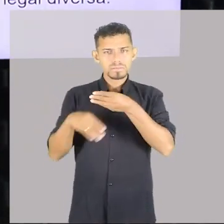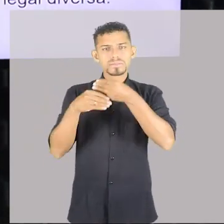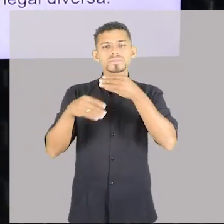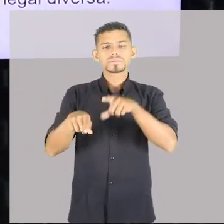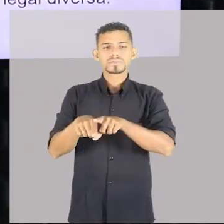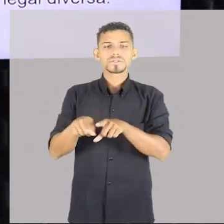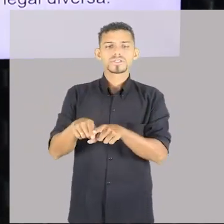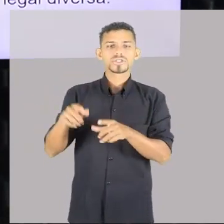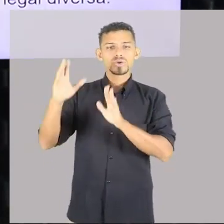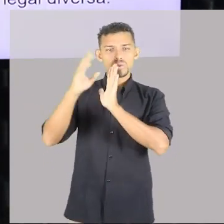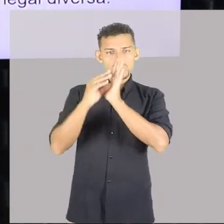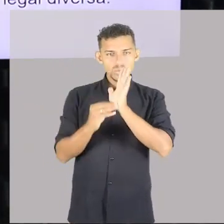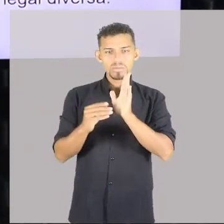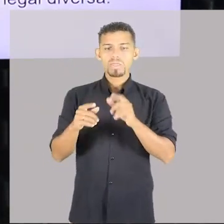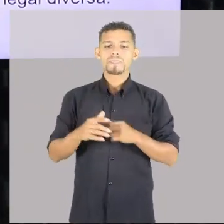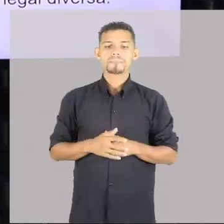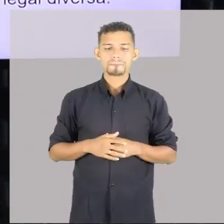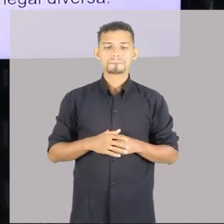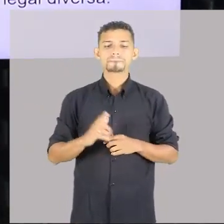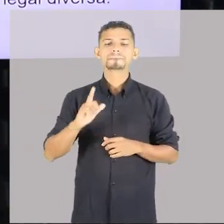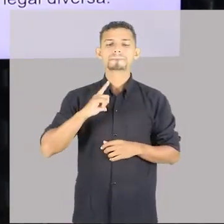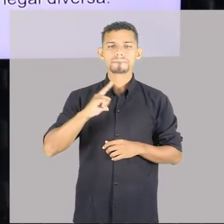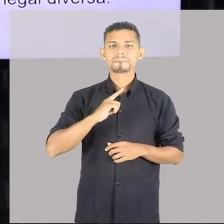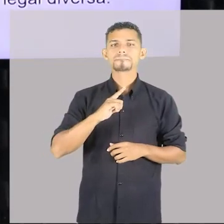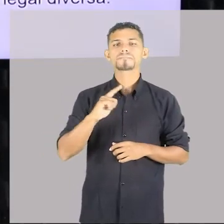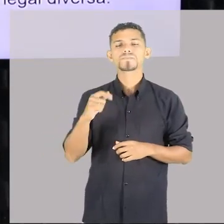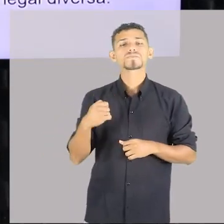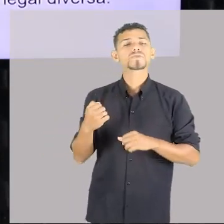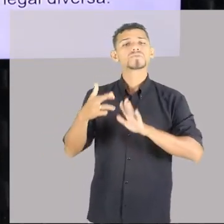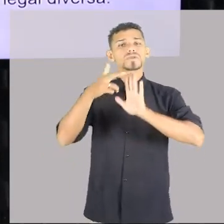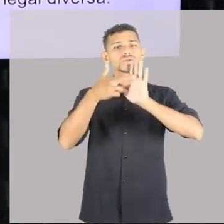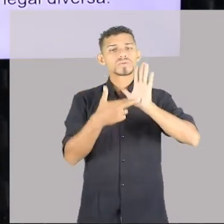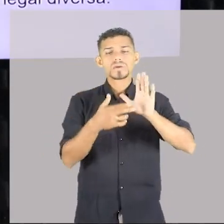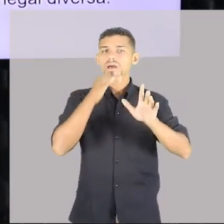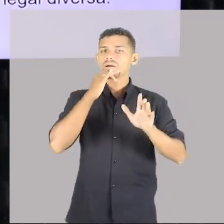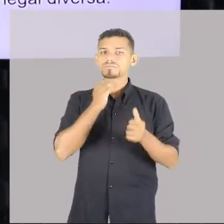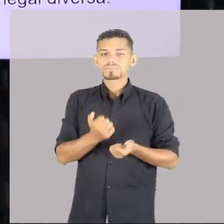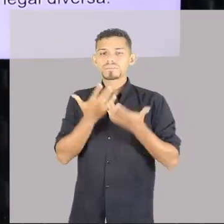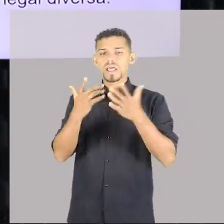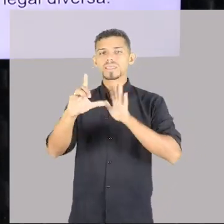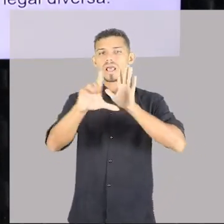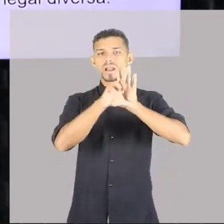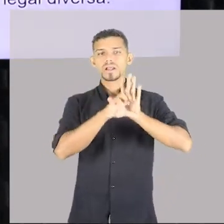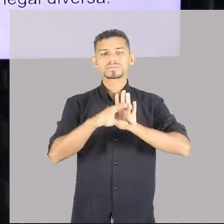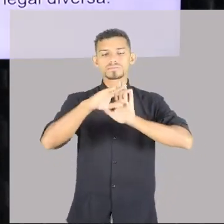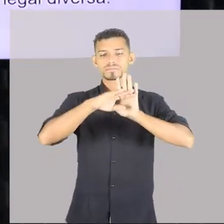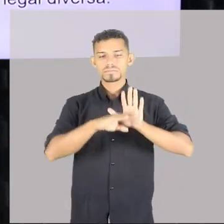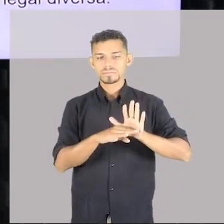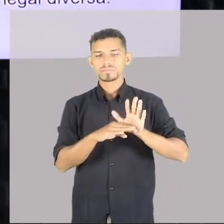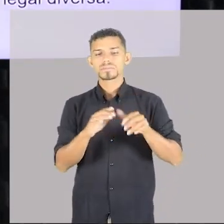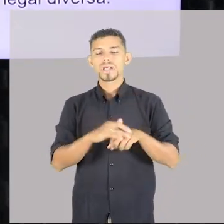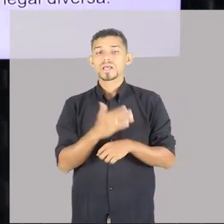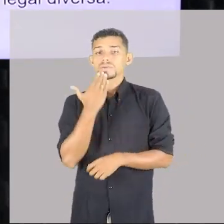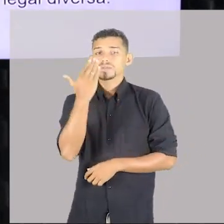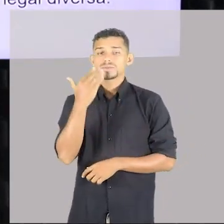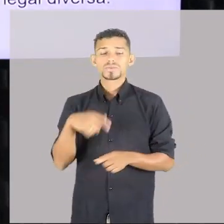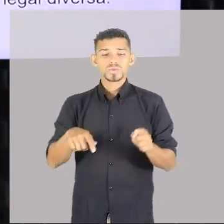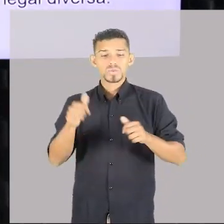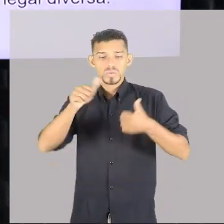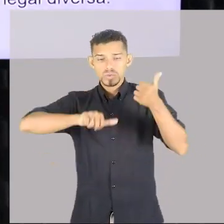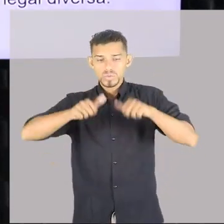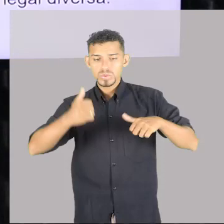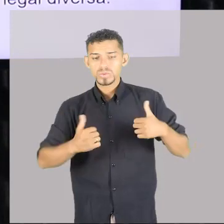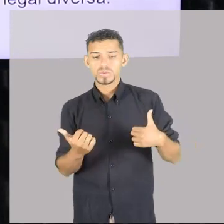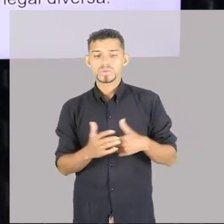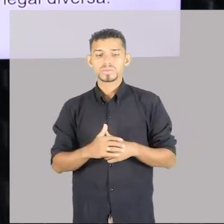para fixação desse conteúdo, nós temos sobre os recursos as disposições da lei e a solicitação que você sinalize